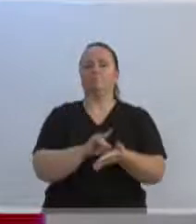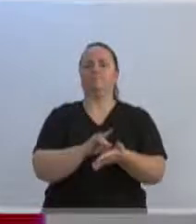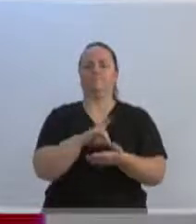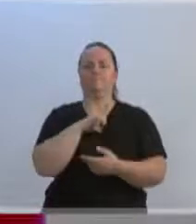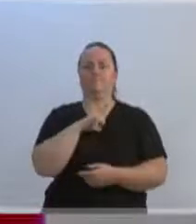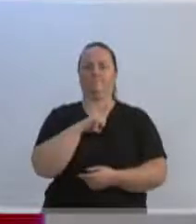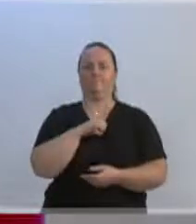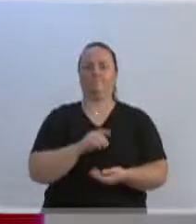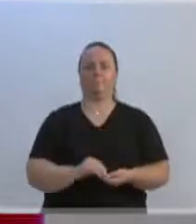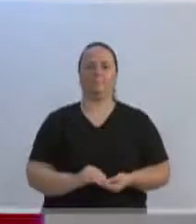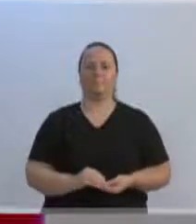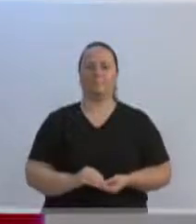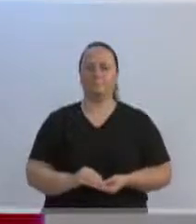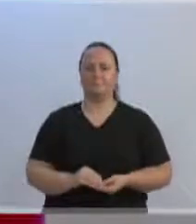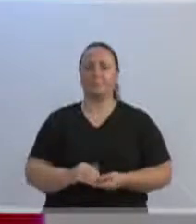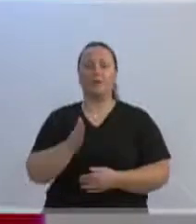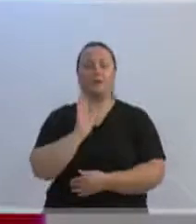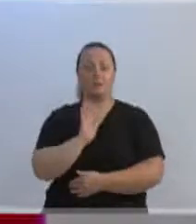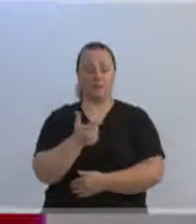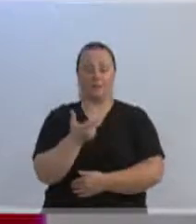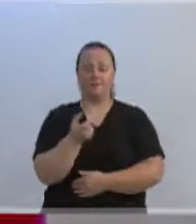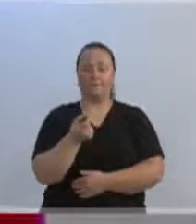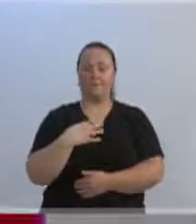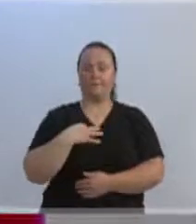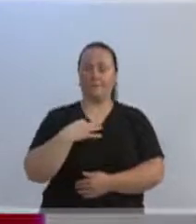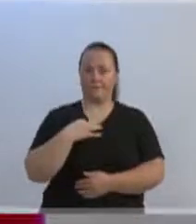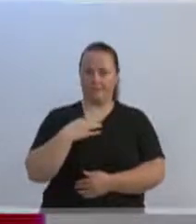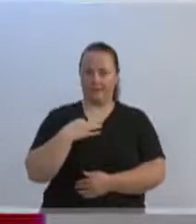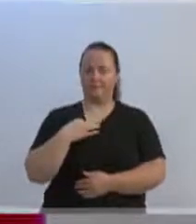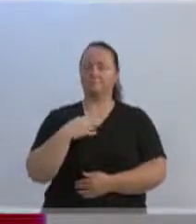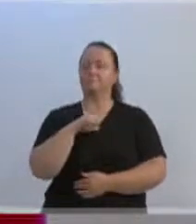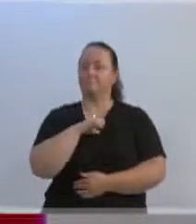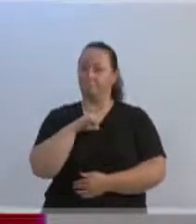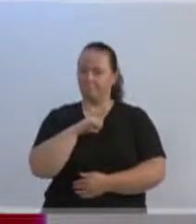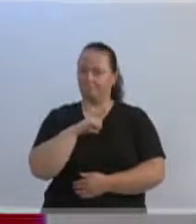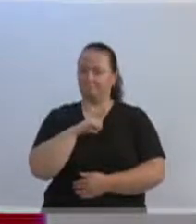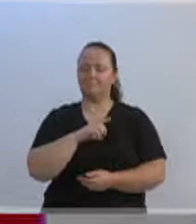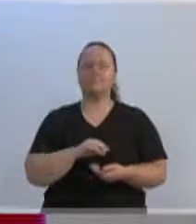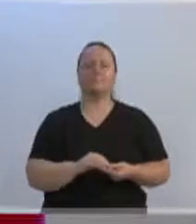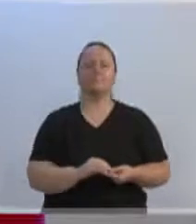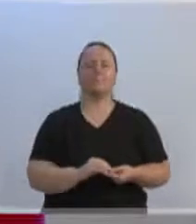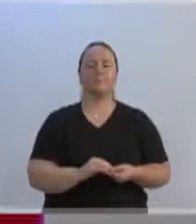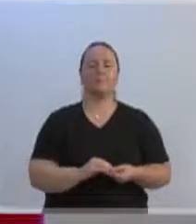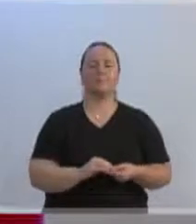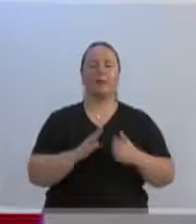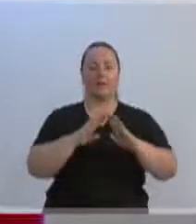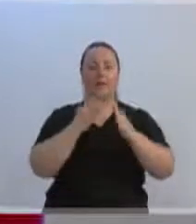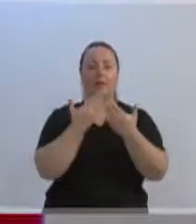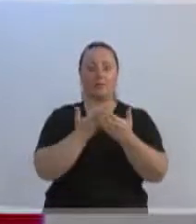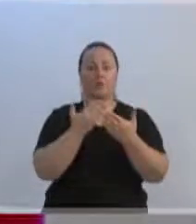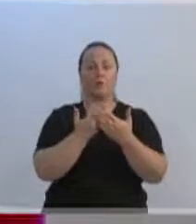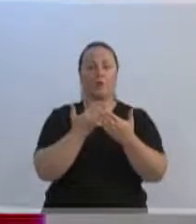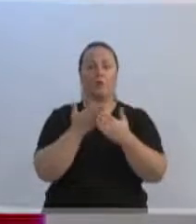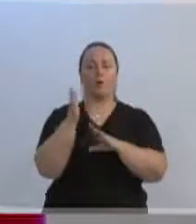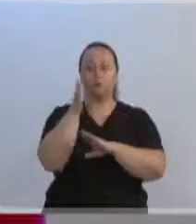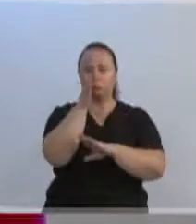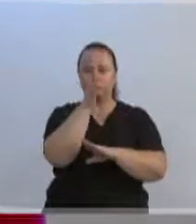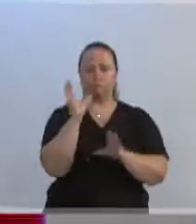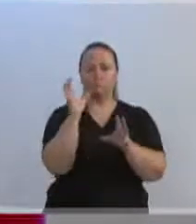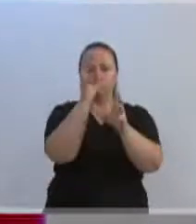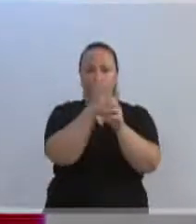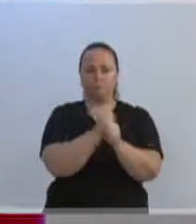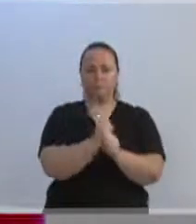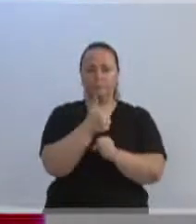estamos com mais de 20 voluntários atuantes 15 escolas e seis instituições parceiras